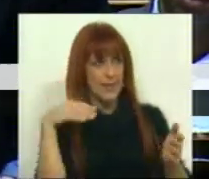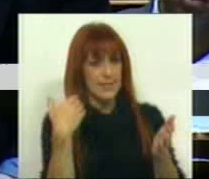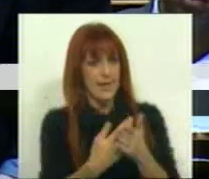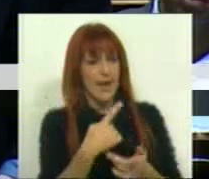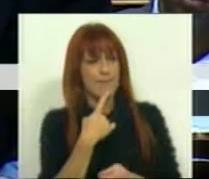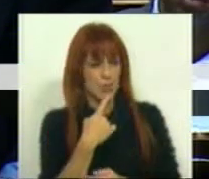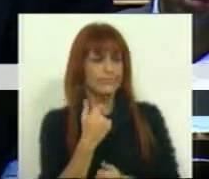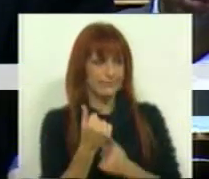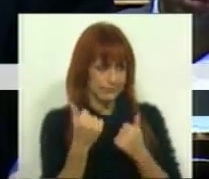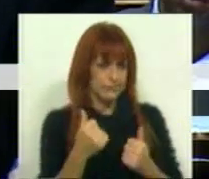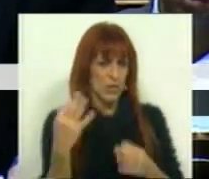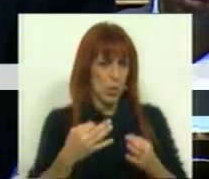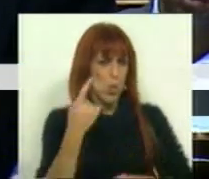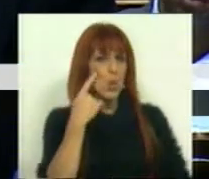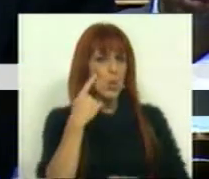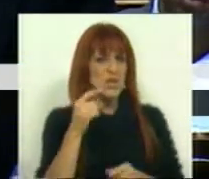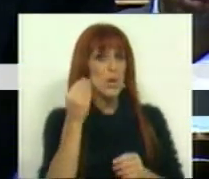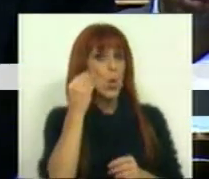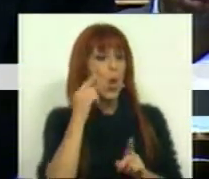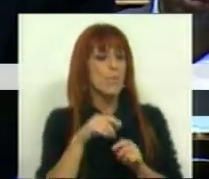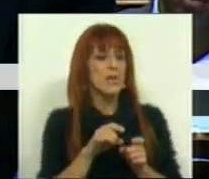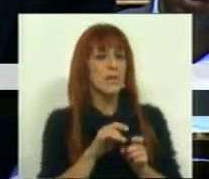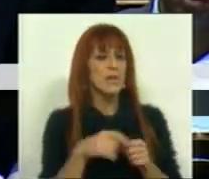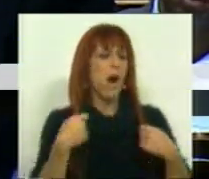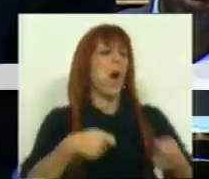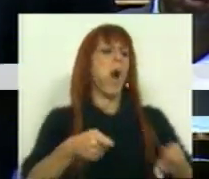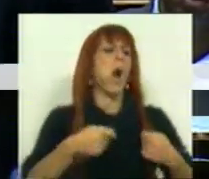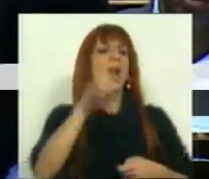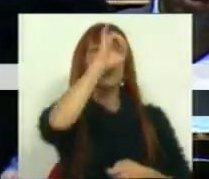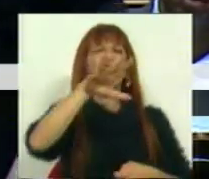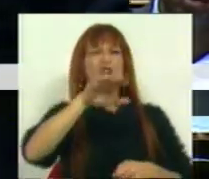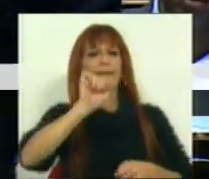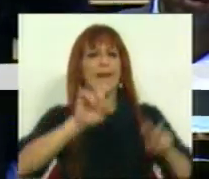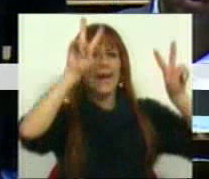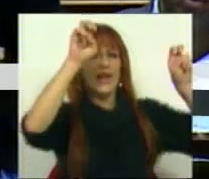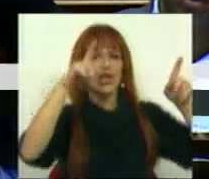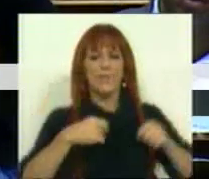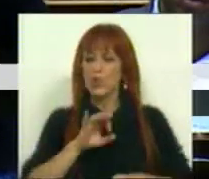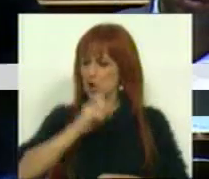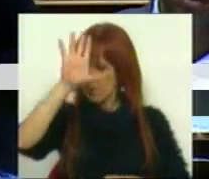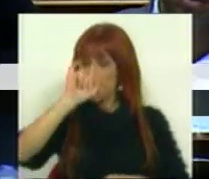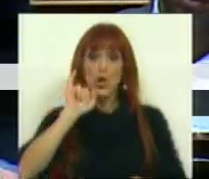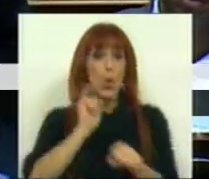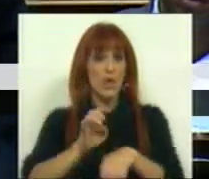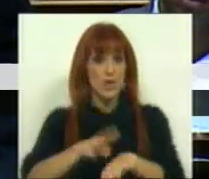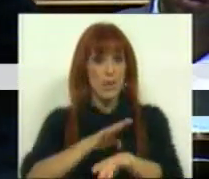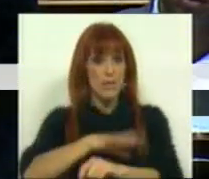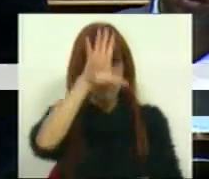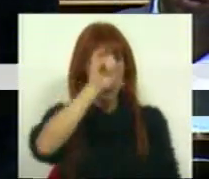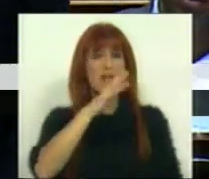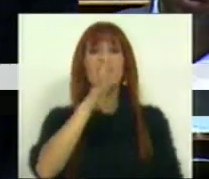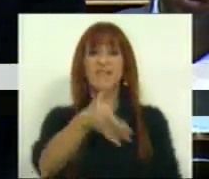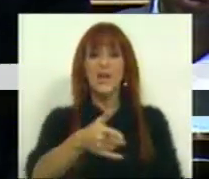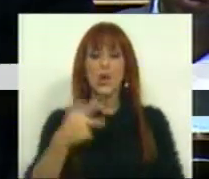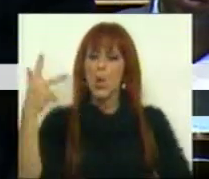e muito justamente conhecido pelo despesismo jardinista. O Sr. Primeiro-Ministro e outros membros do seu Governo